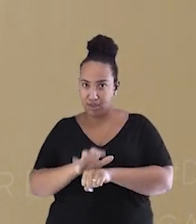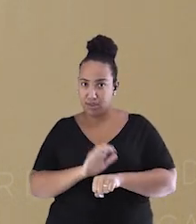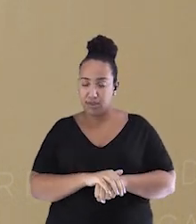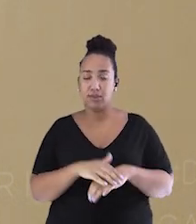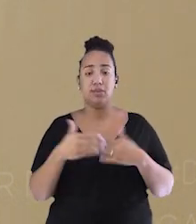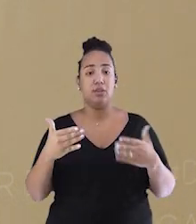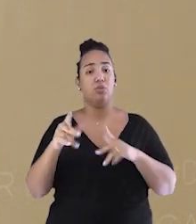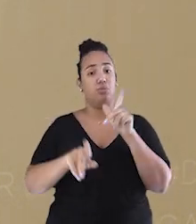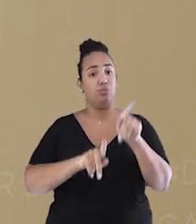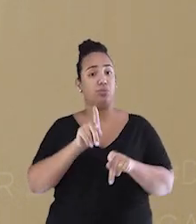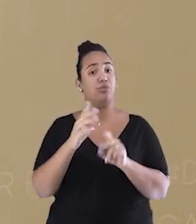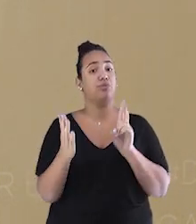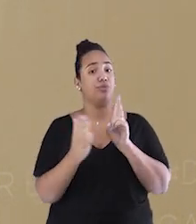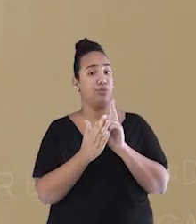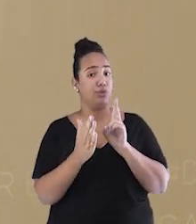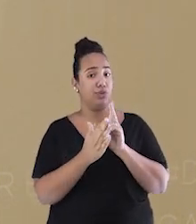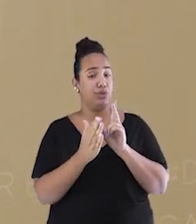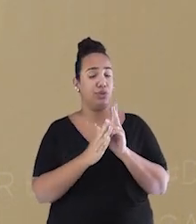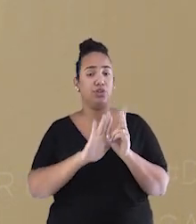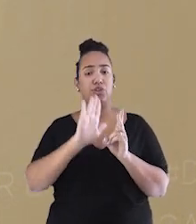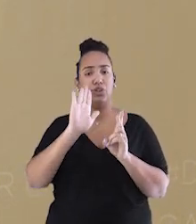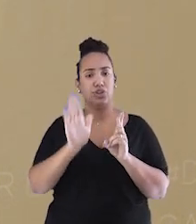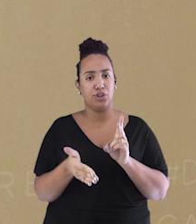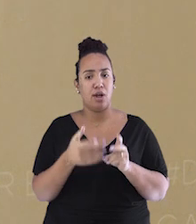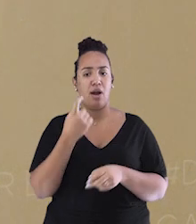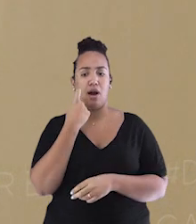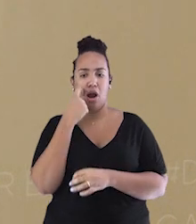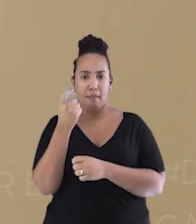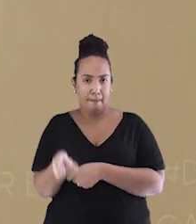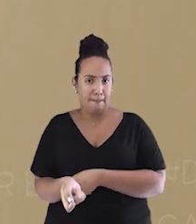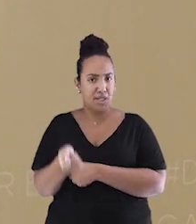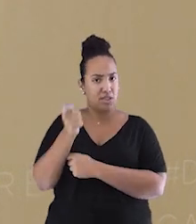aqui, os indígenas, além da caça